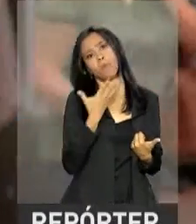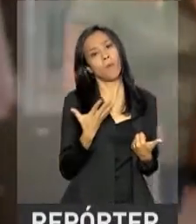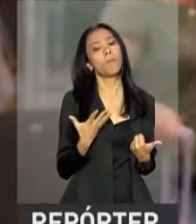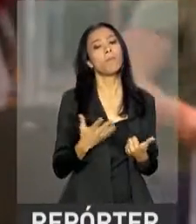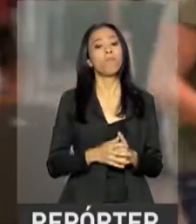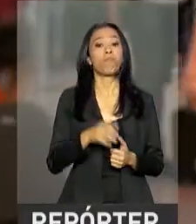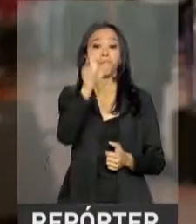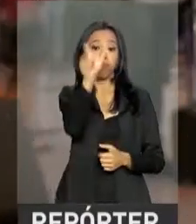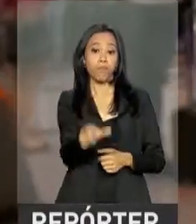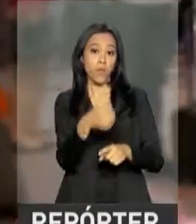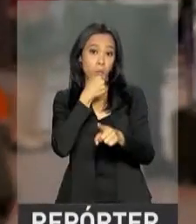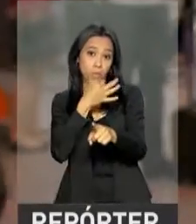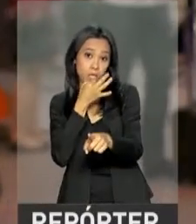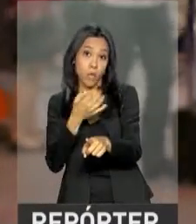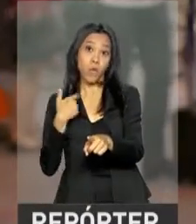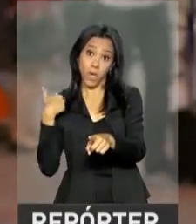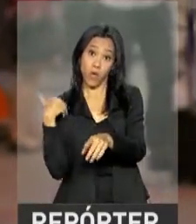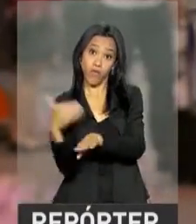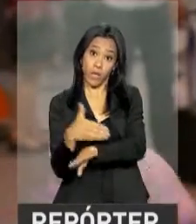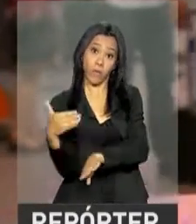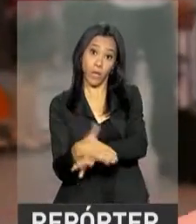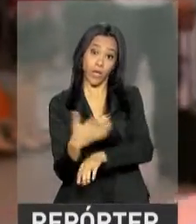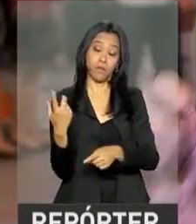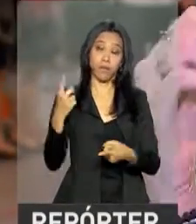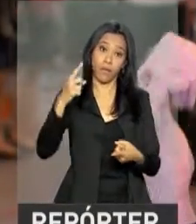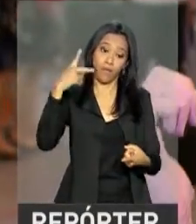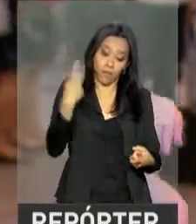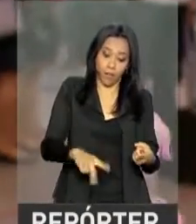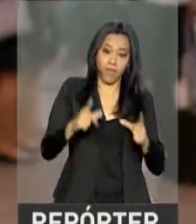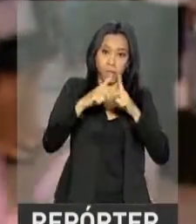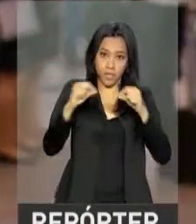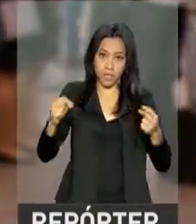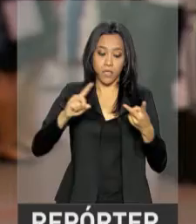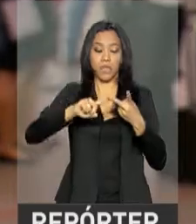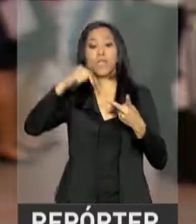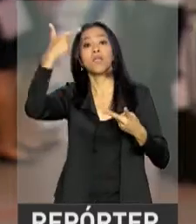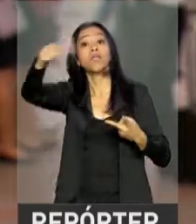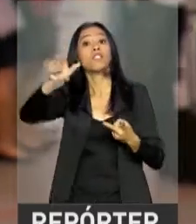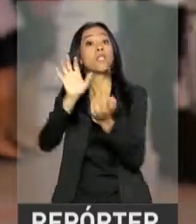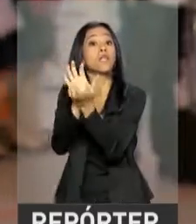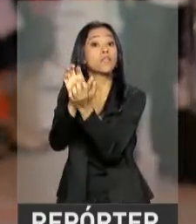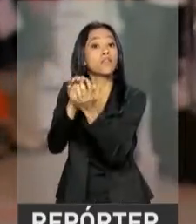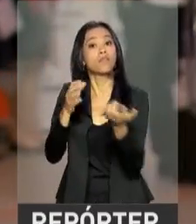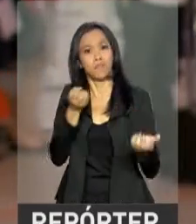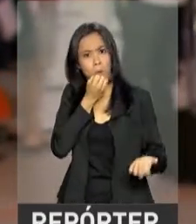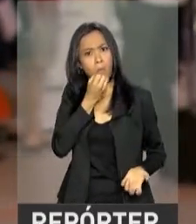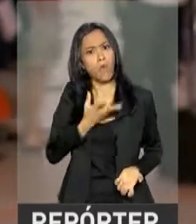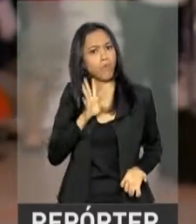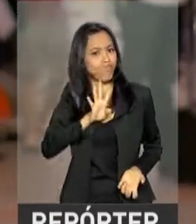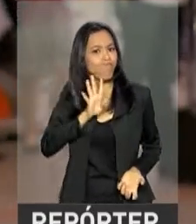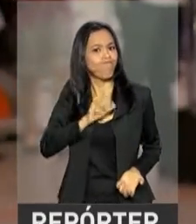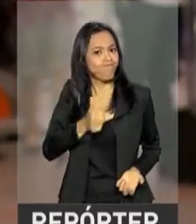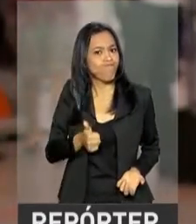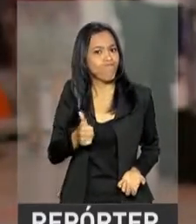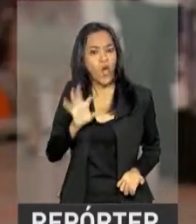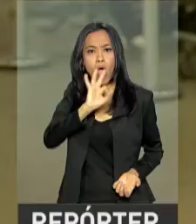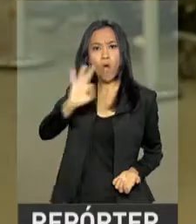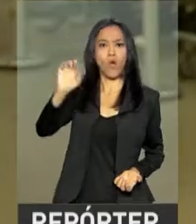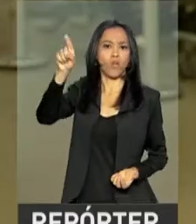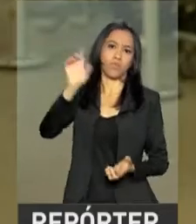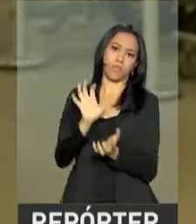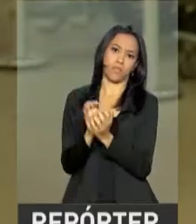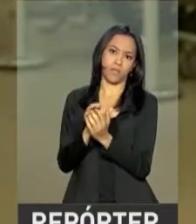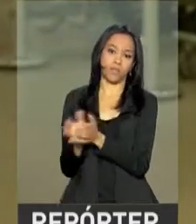Nos aeroportos, assim, os que eu frequento, daqui, o de Recife, por exemplo, são bacanas. O de Recife é ótimo.